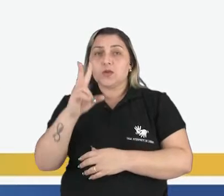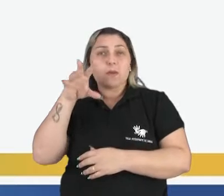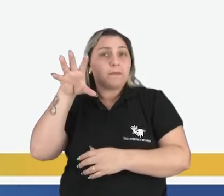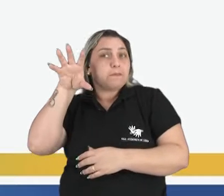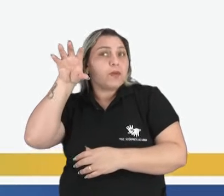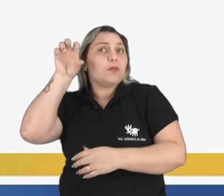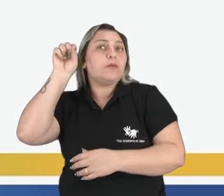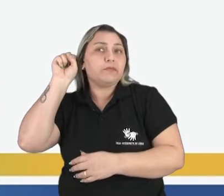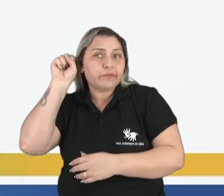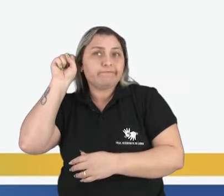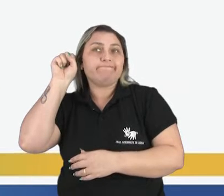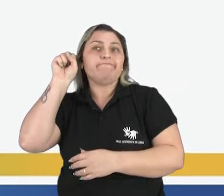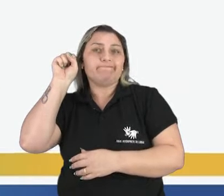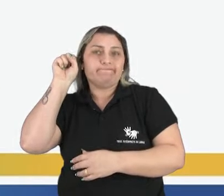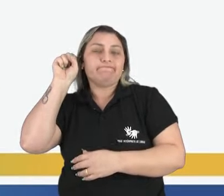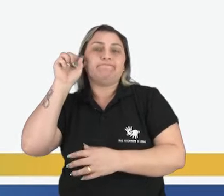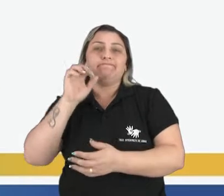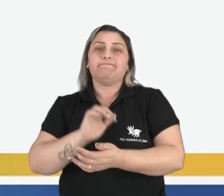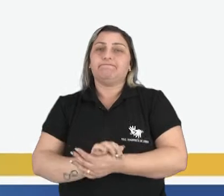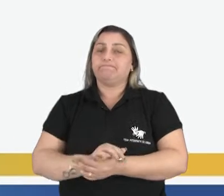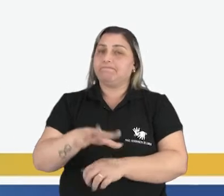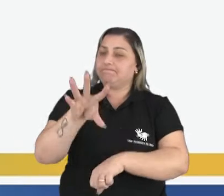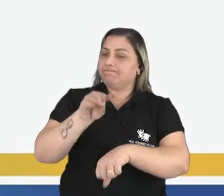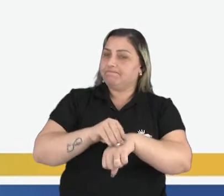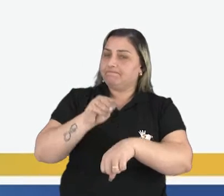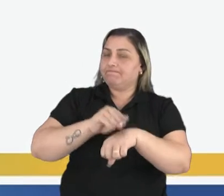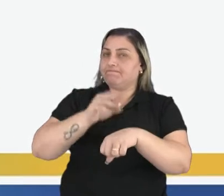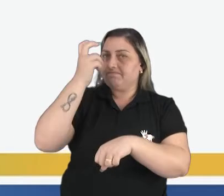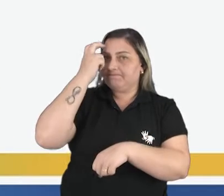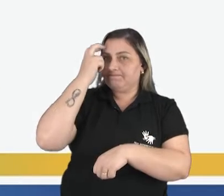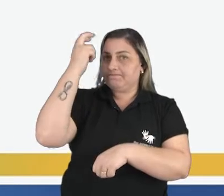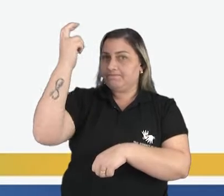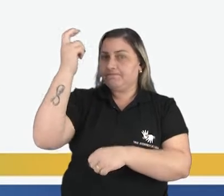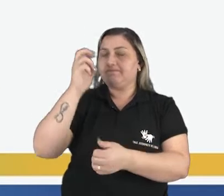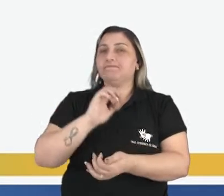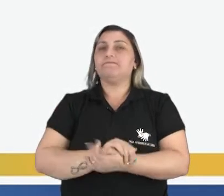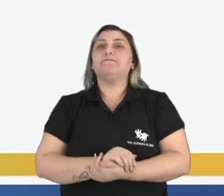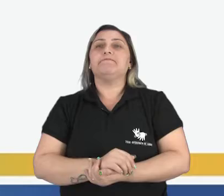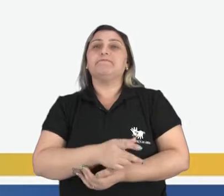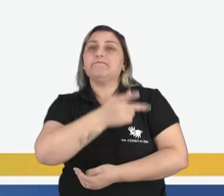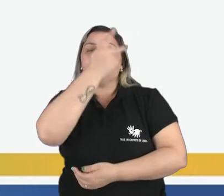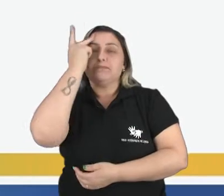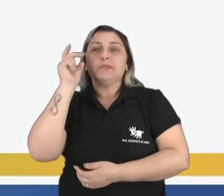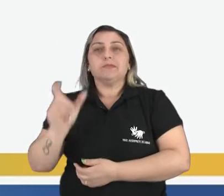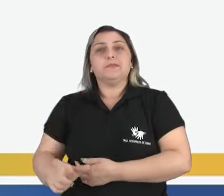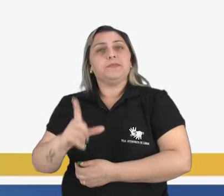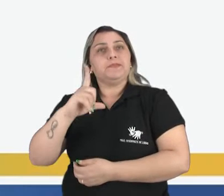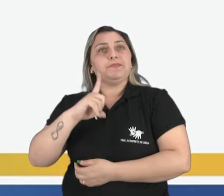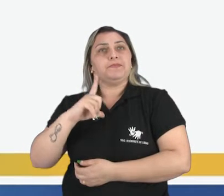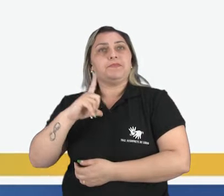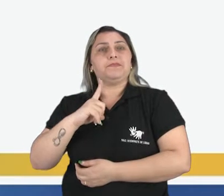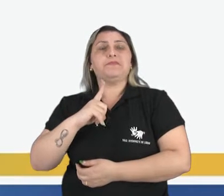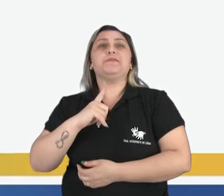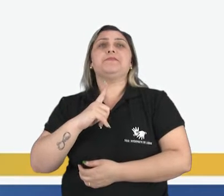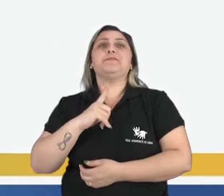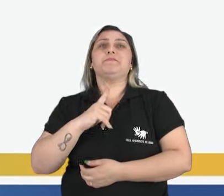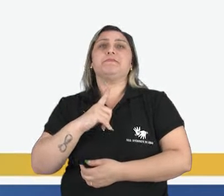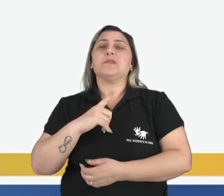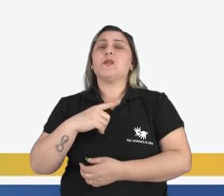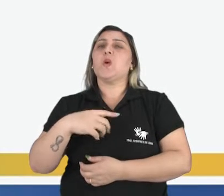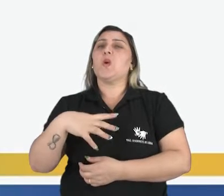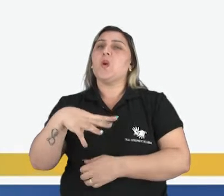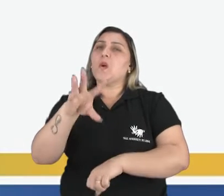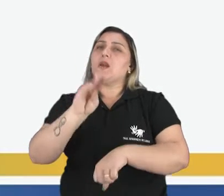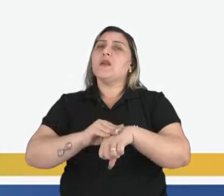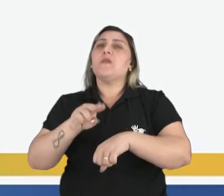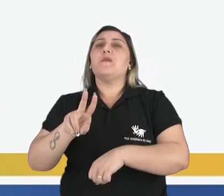pela audição. Então, geralmente esse conhecimento intelectual está ligado a esse tipo de gente. Aí temos aí o conhecimento vulgar. Qual é